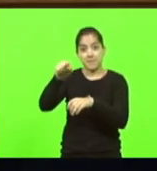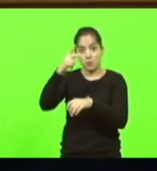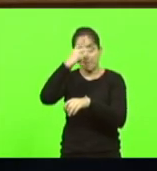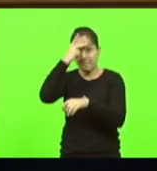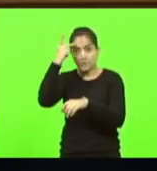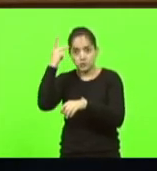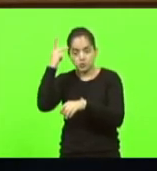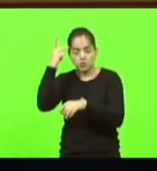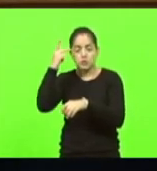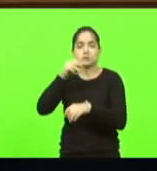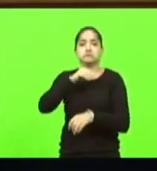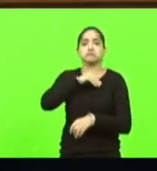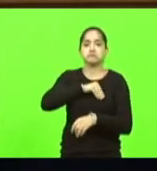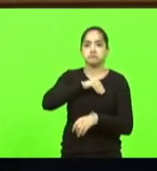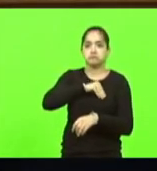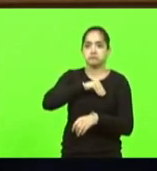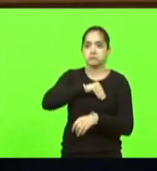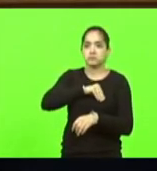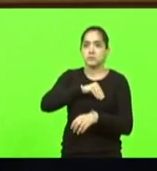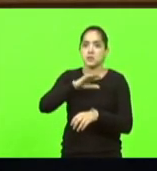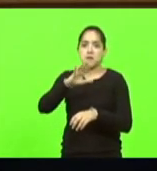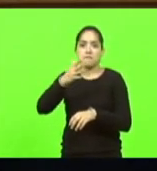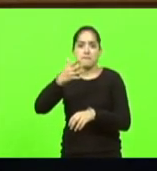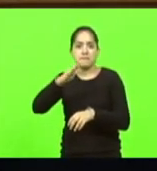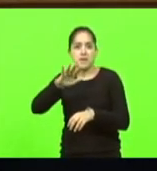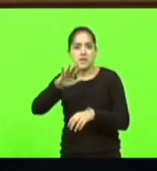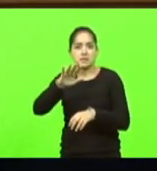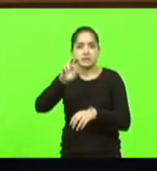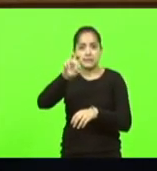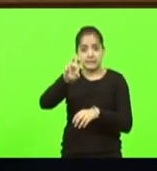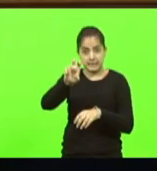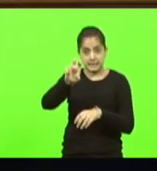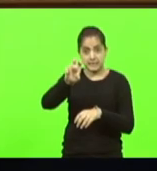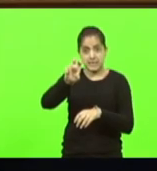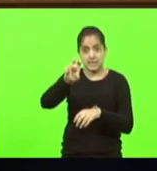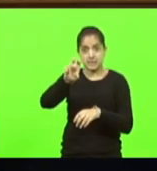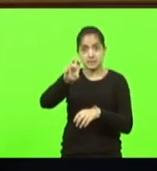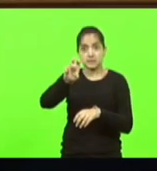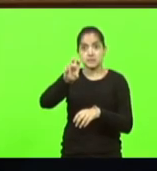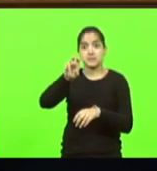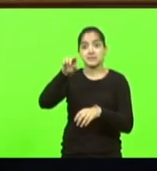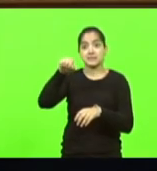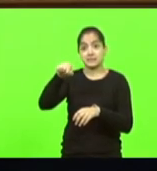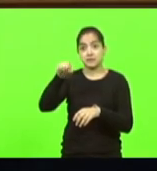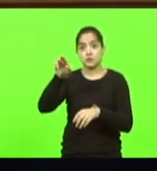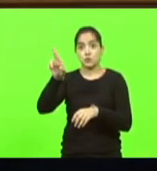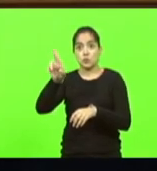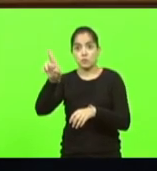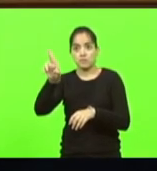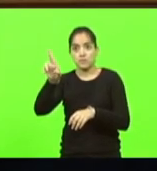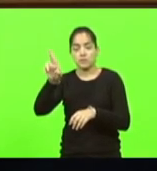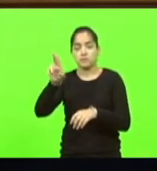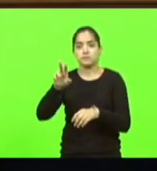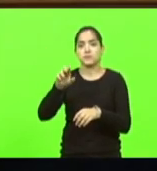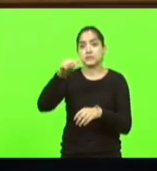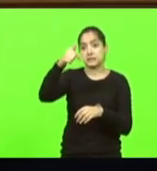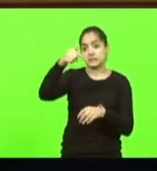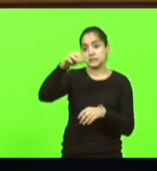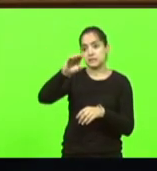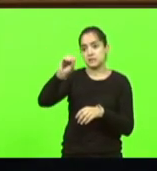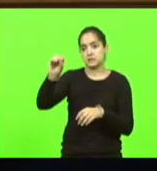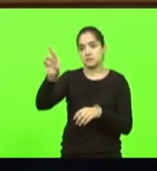ganhou na média 500 r$ 5000 700reais